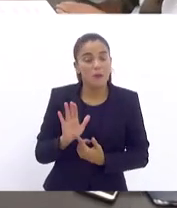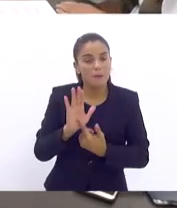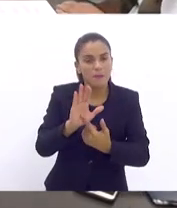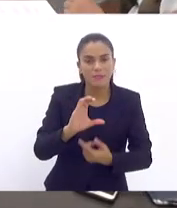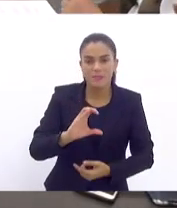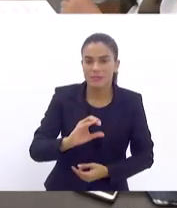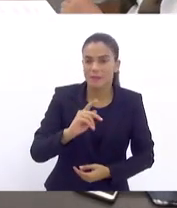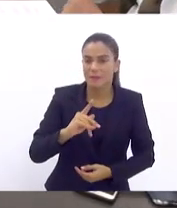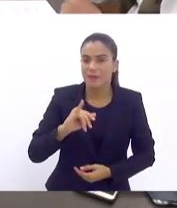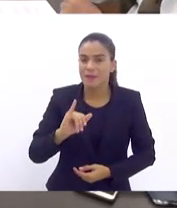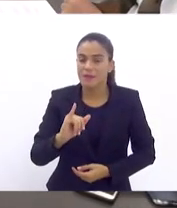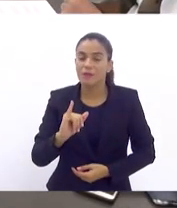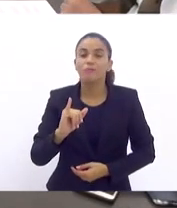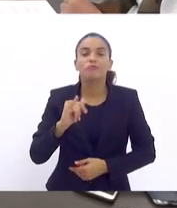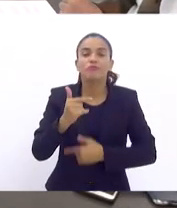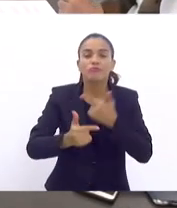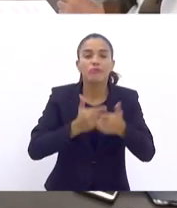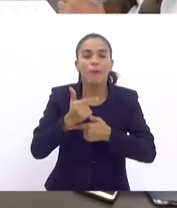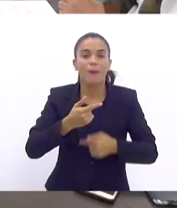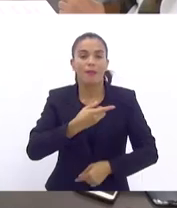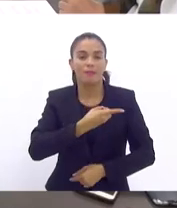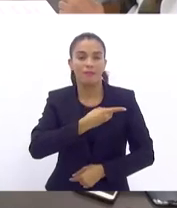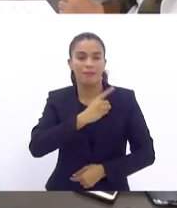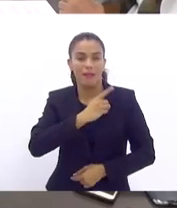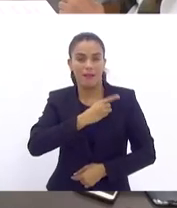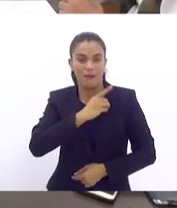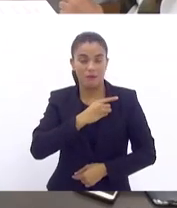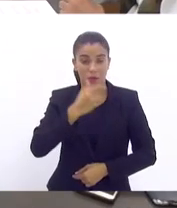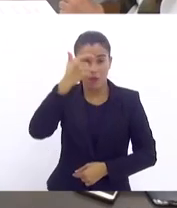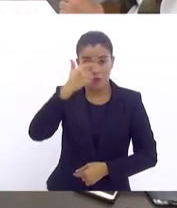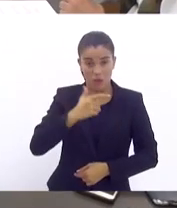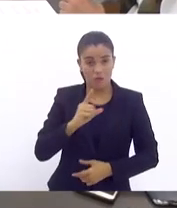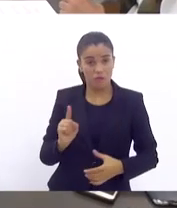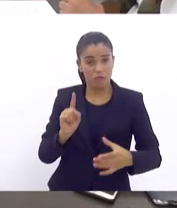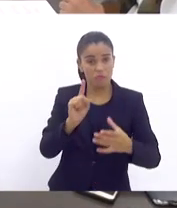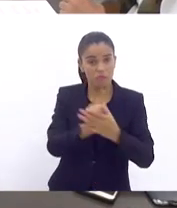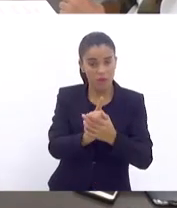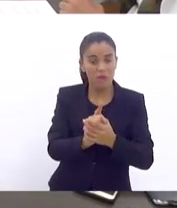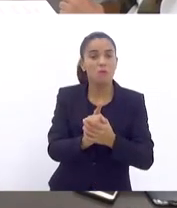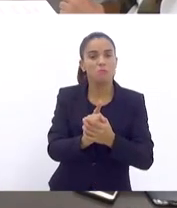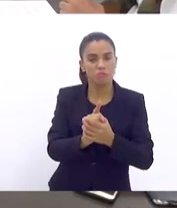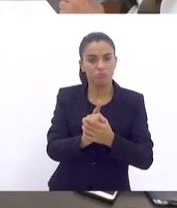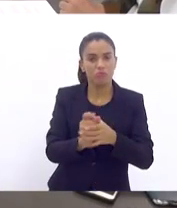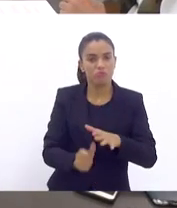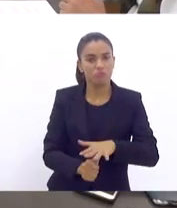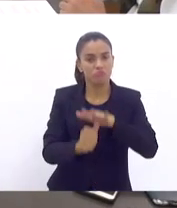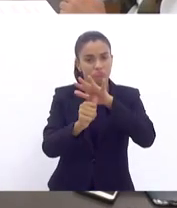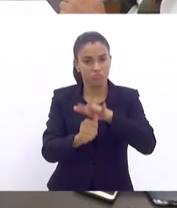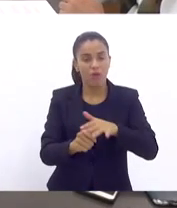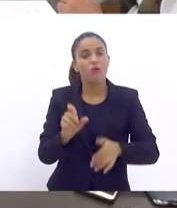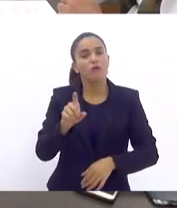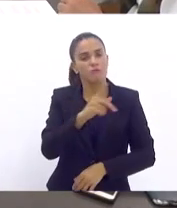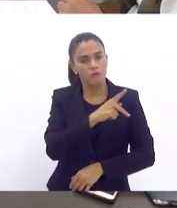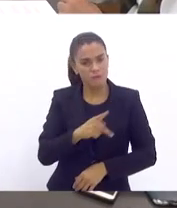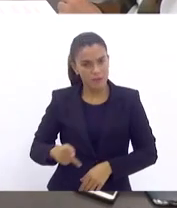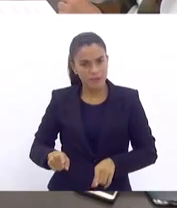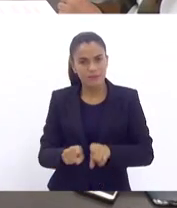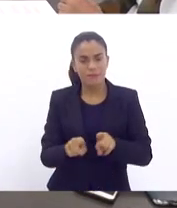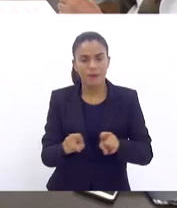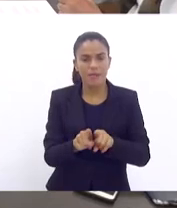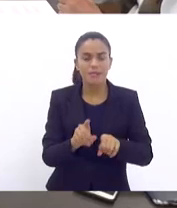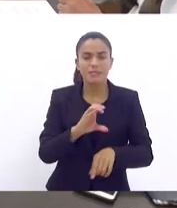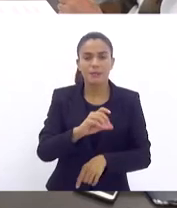CPI de serviços Delegados eu fui membro titular da CPI do gás depois na sequência foi o presidente da CPI da